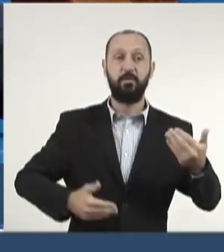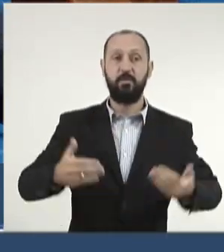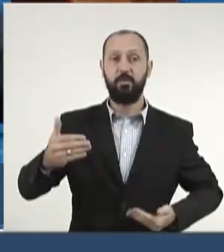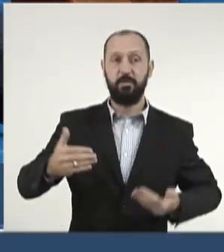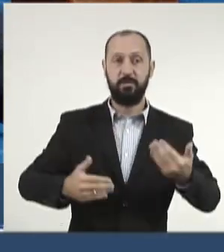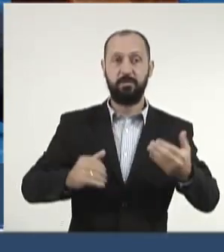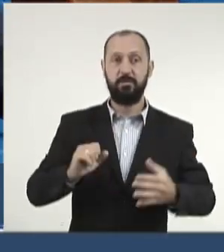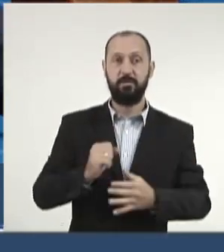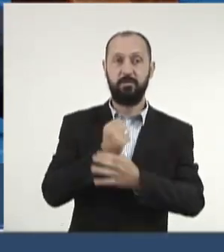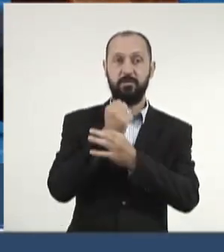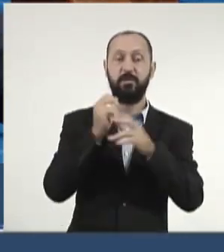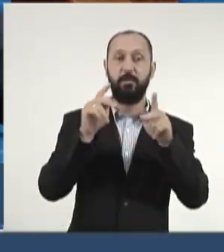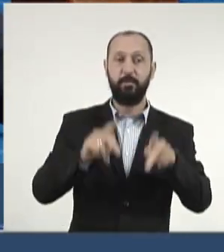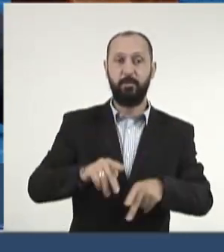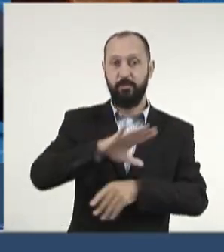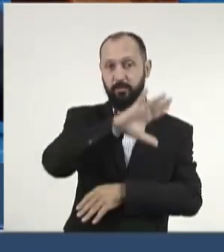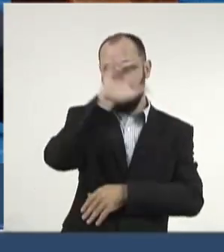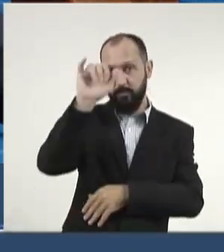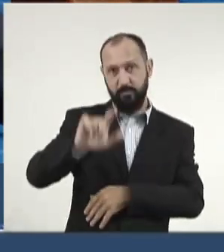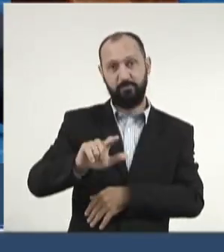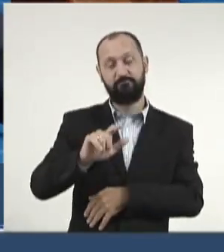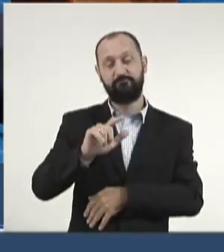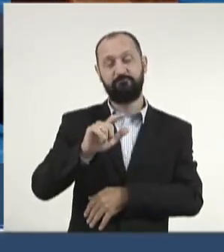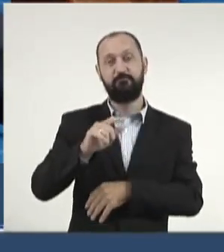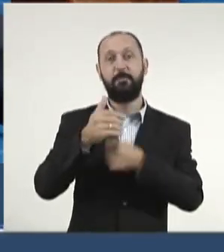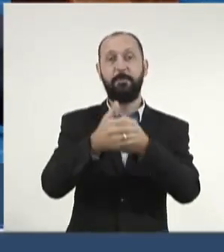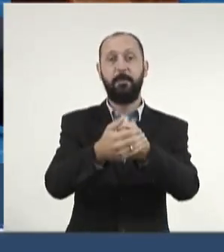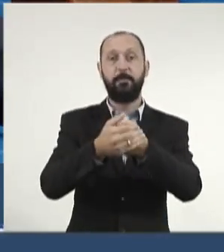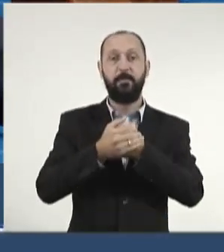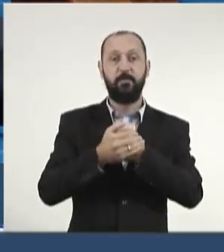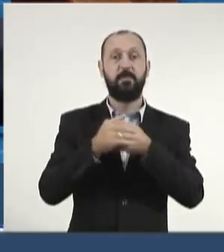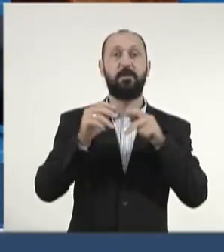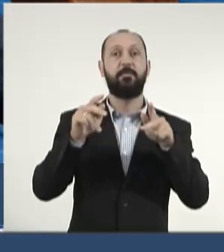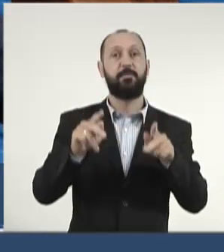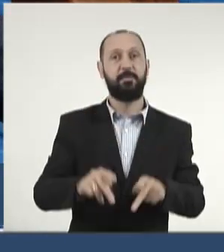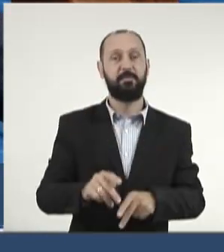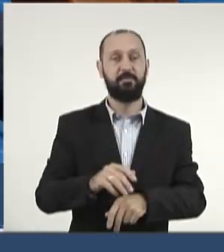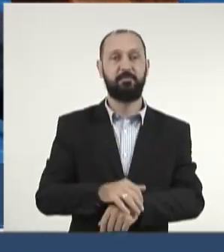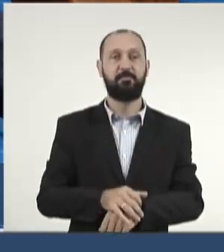pública do estado de Mato Grosso do Sul para defender a população.